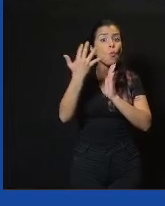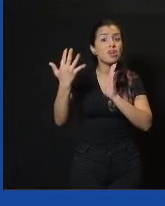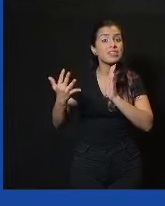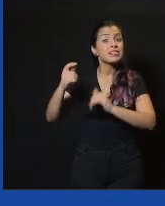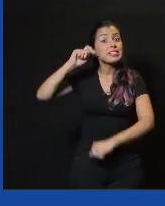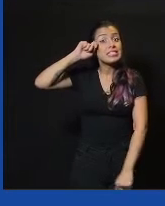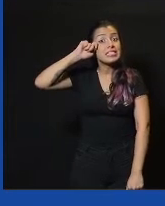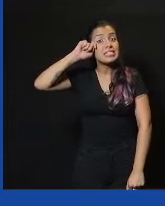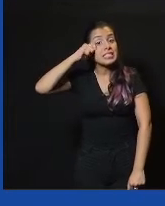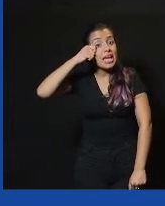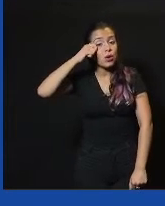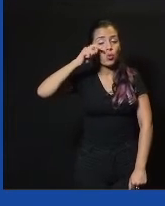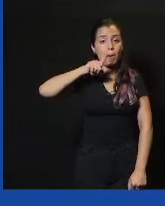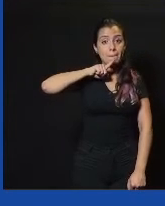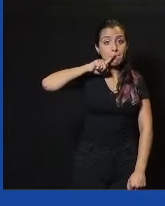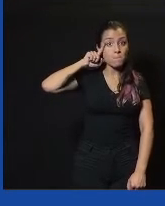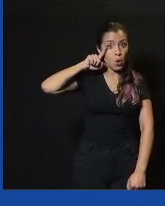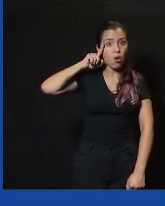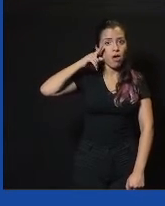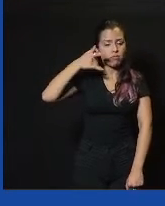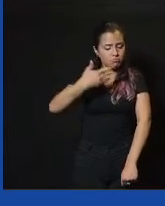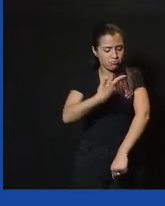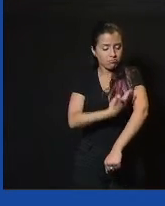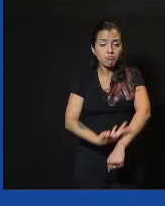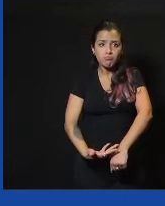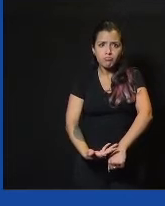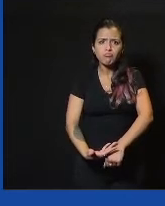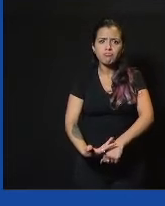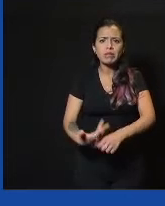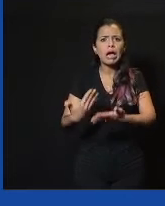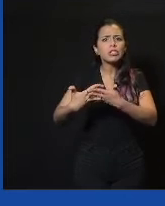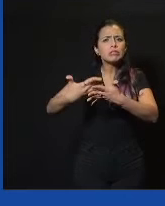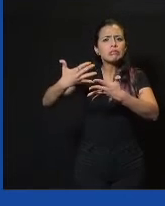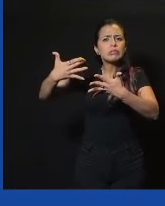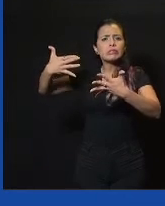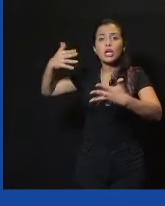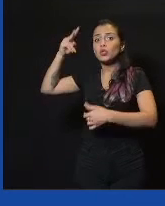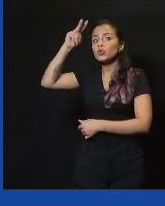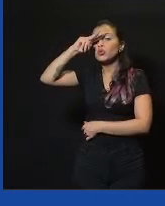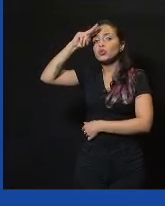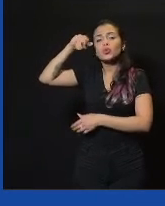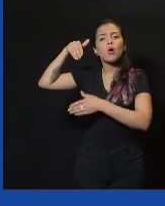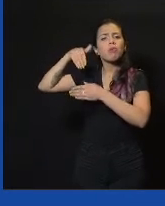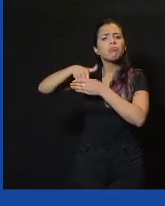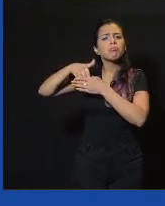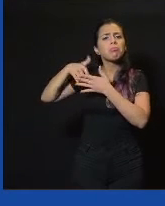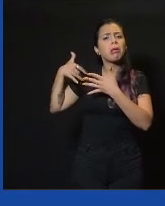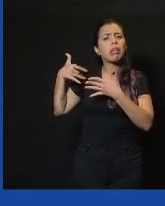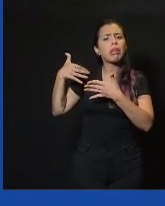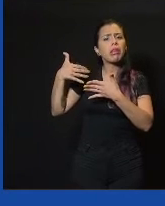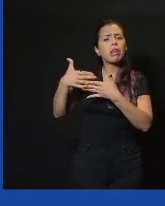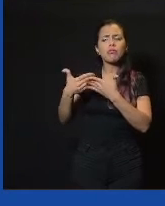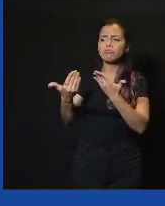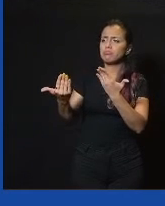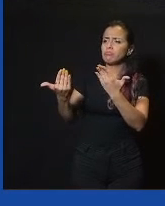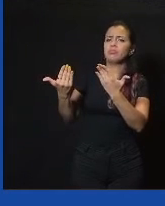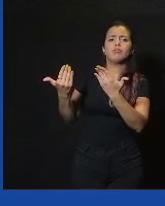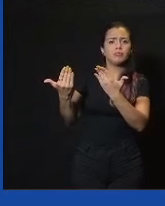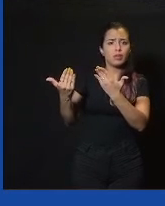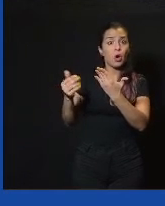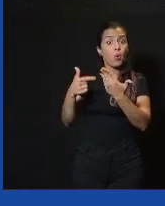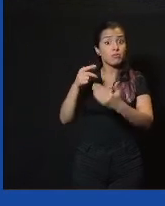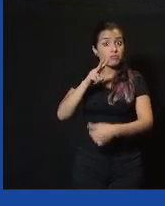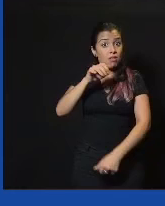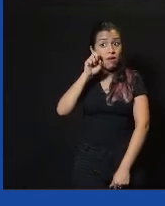pardos na história das eleições brasileiras. Aí, quando você vê se essas pessoas já foram candidatas e bate o